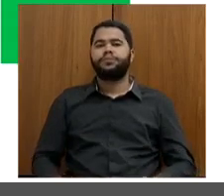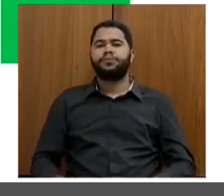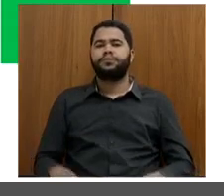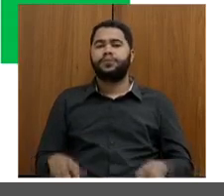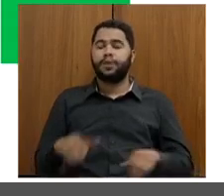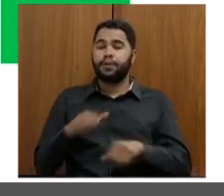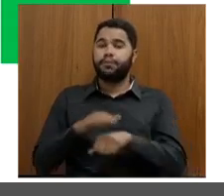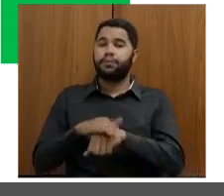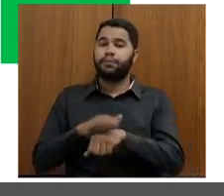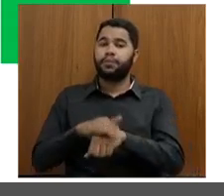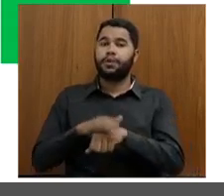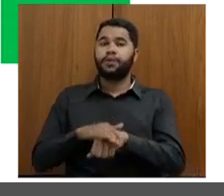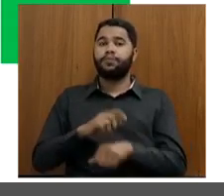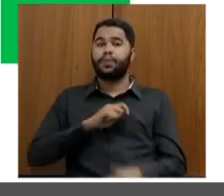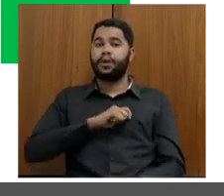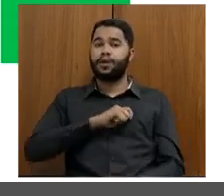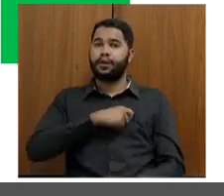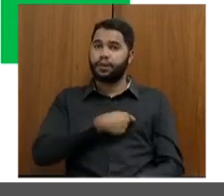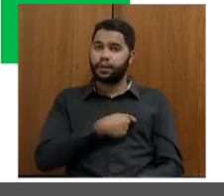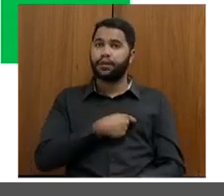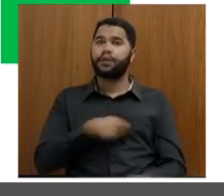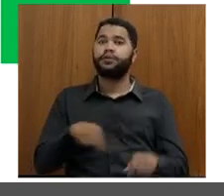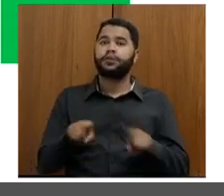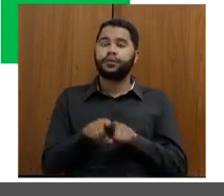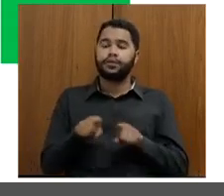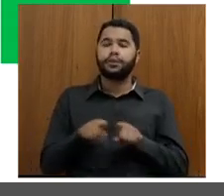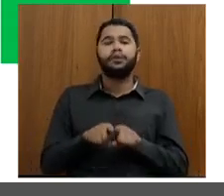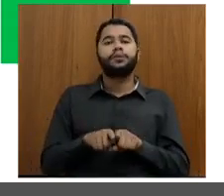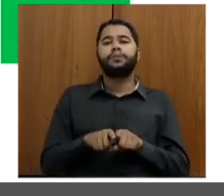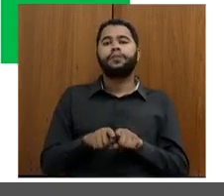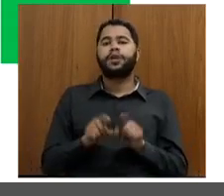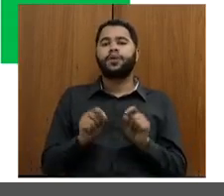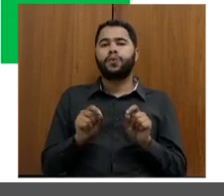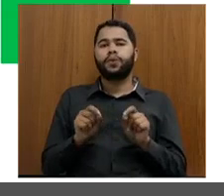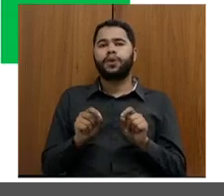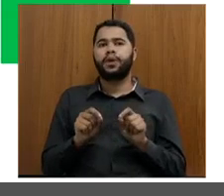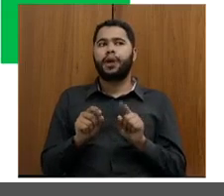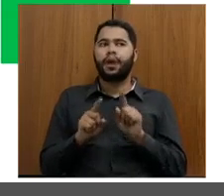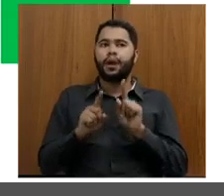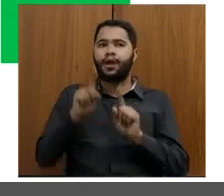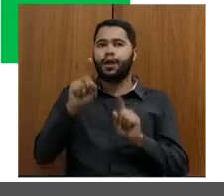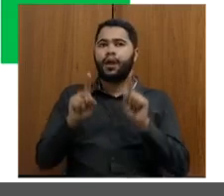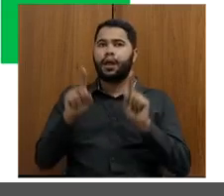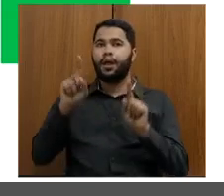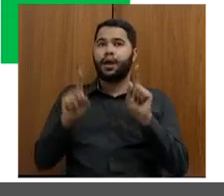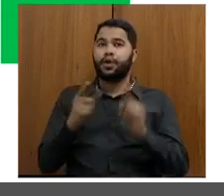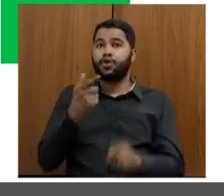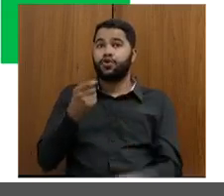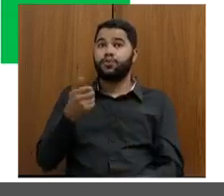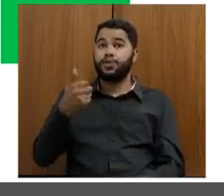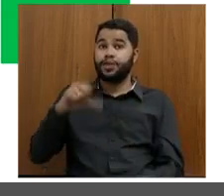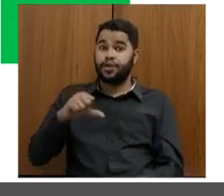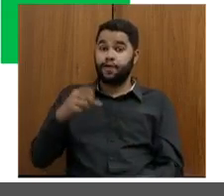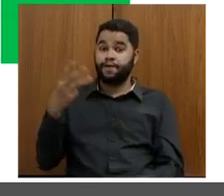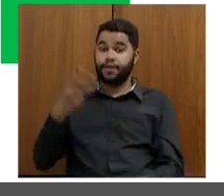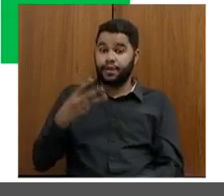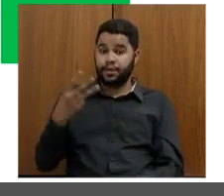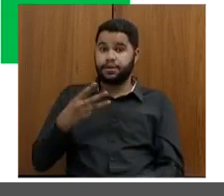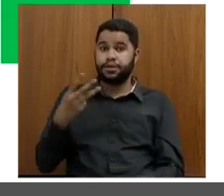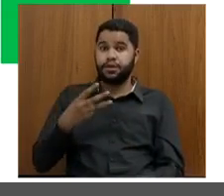jornada na delegacia né então nós tivemos lá no ranking de 2019 a gente tava em terceiro